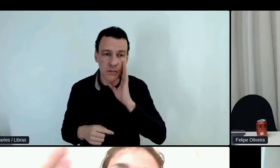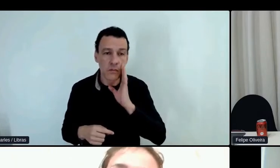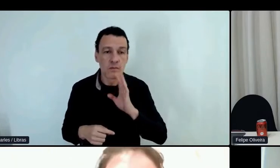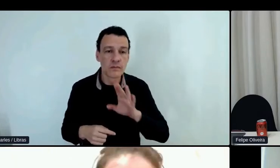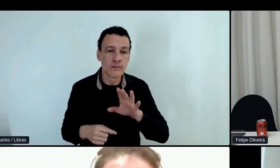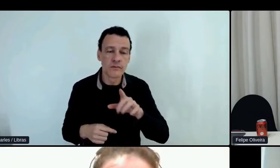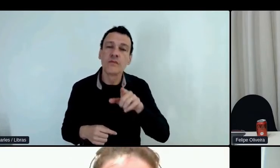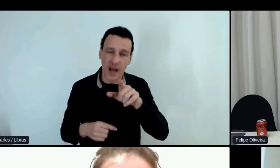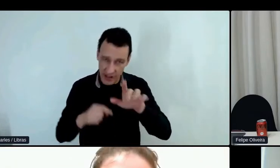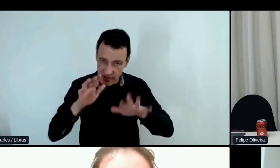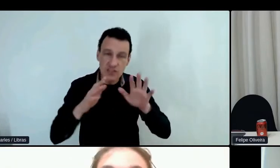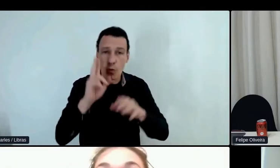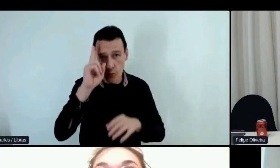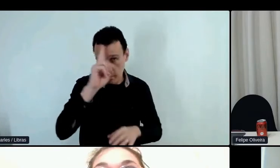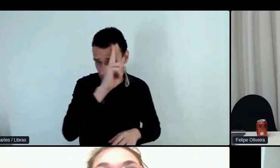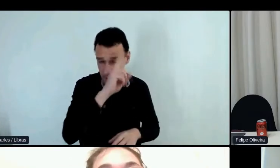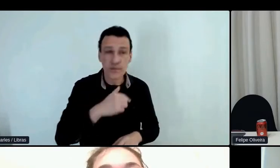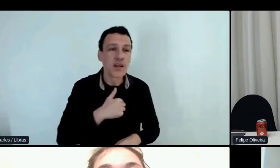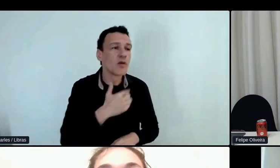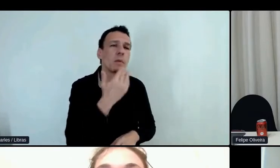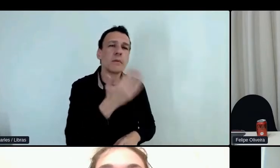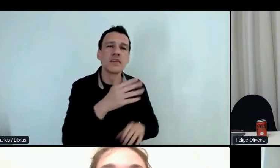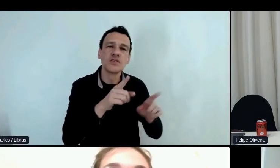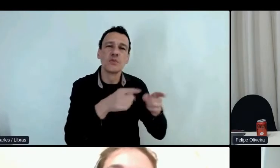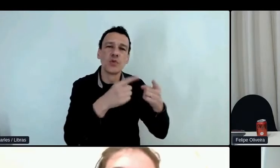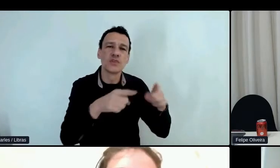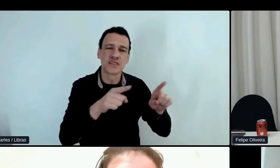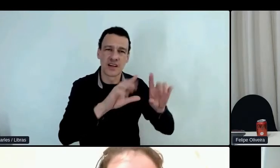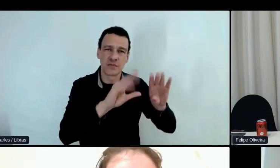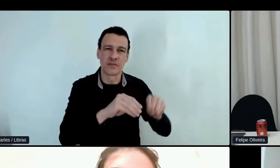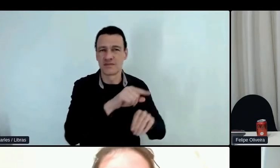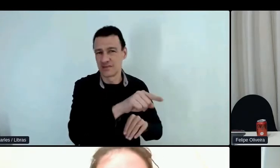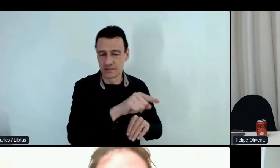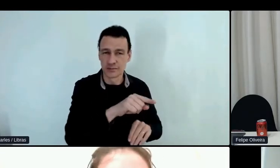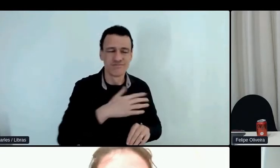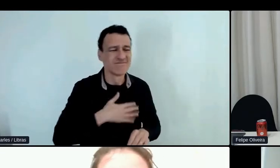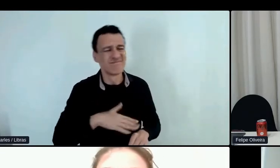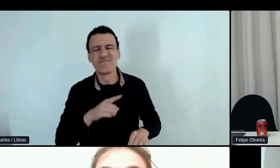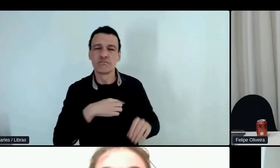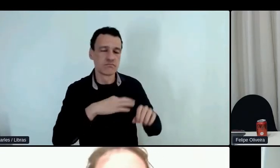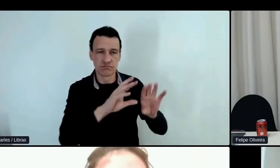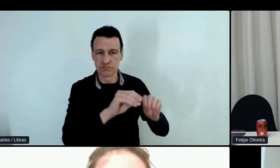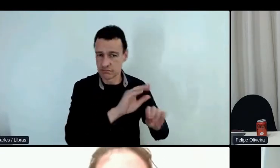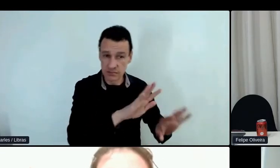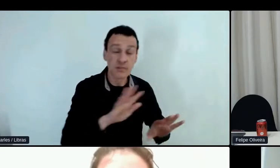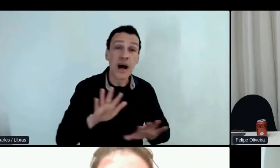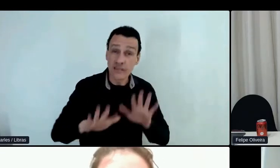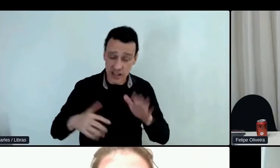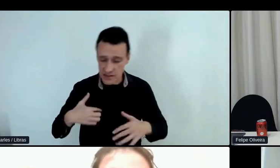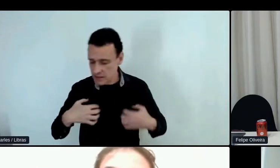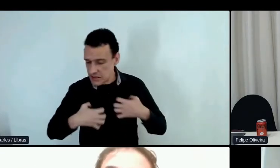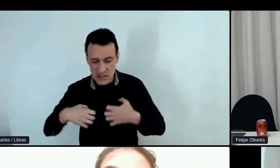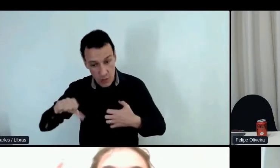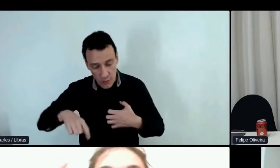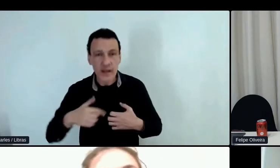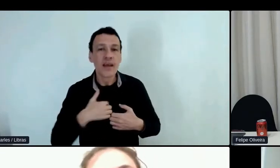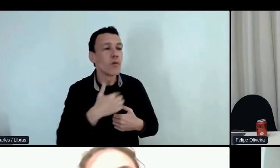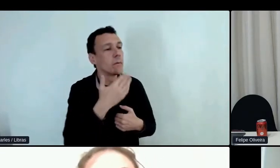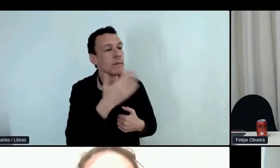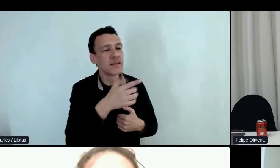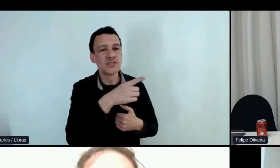extremamente simples. Uma coisa que eu não consigo fazer é pedir para o Uber desligar a música. Se eu estou num dia bom e aquela música está